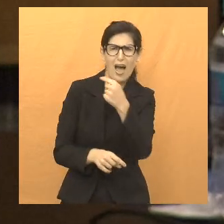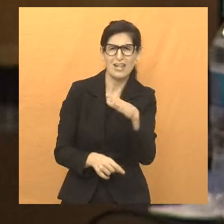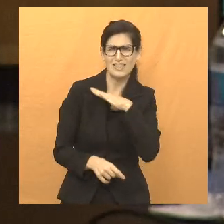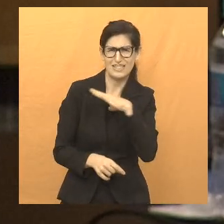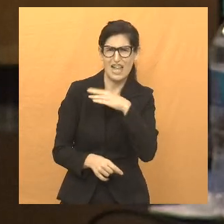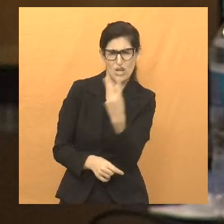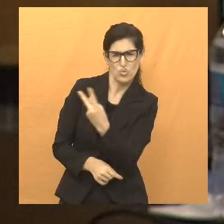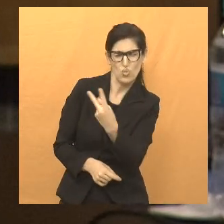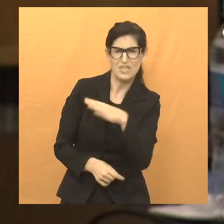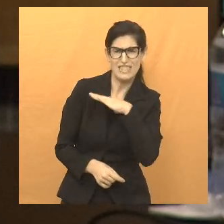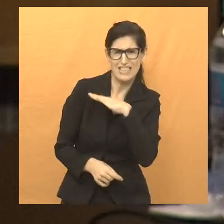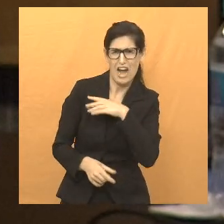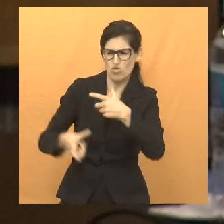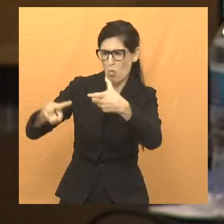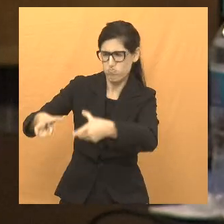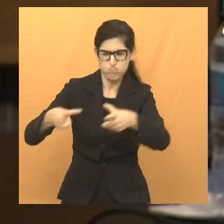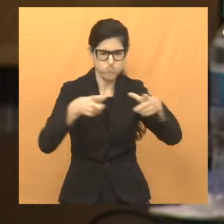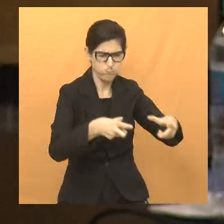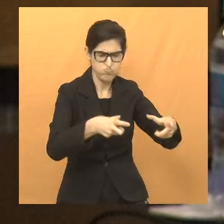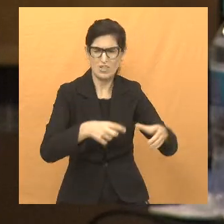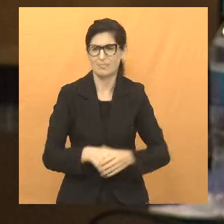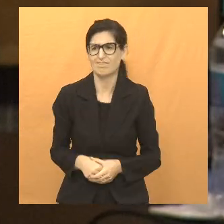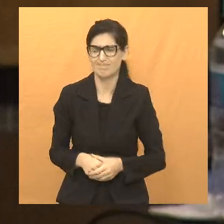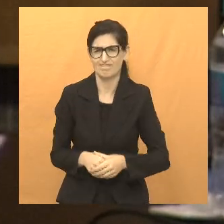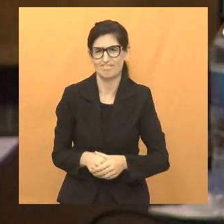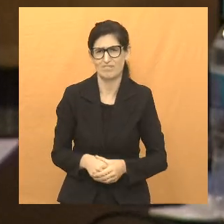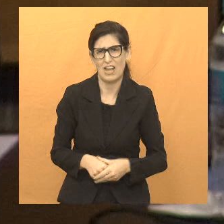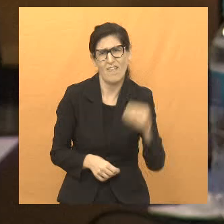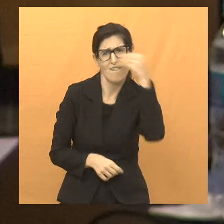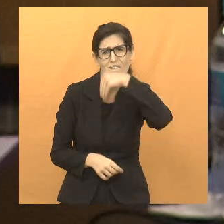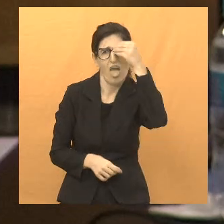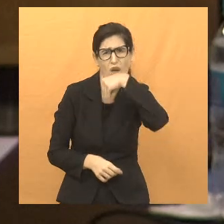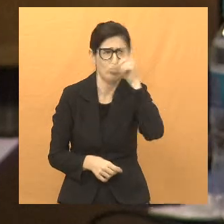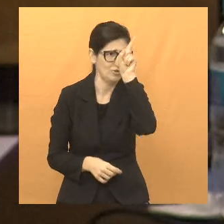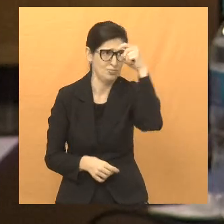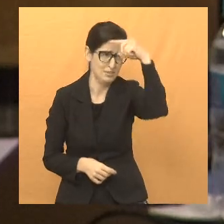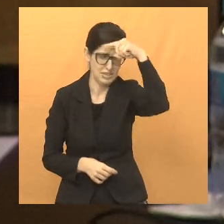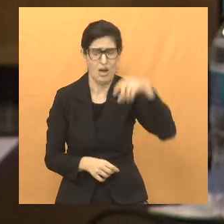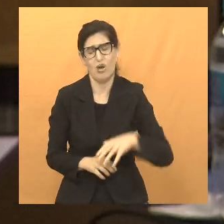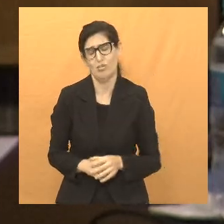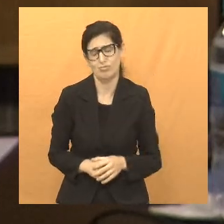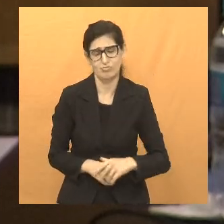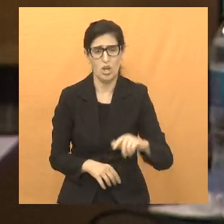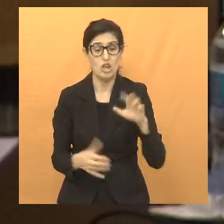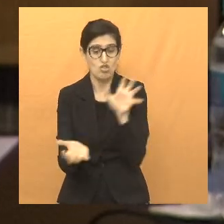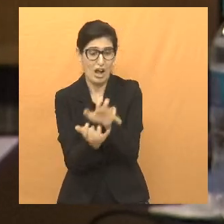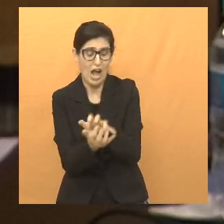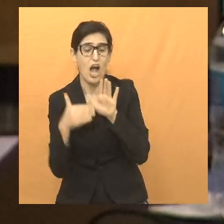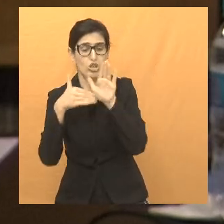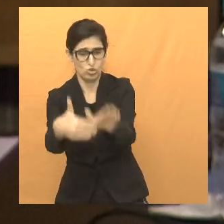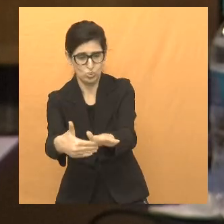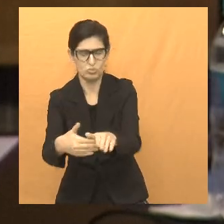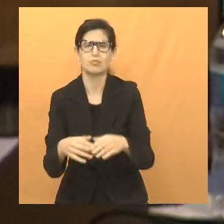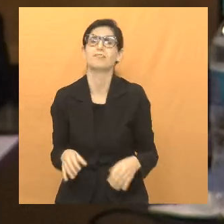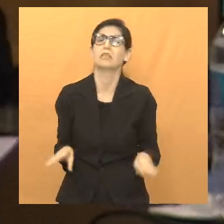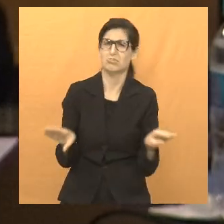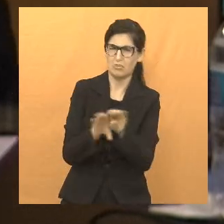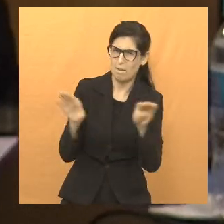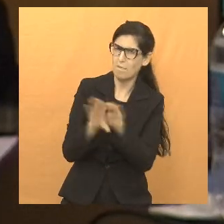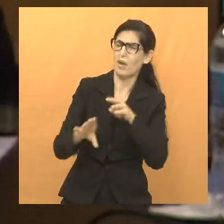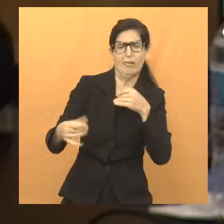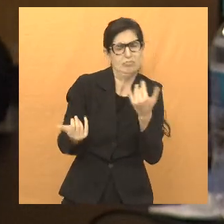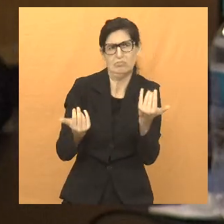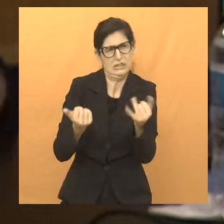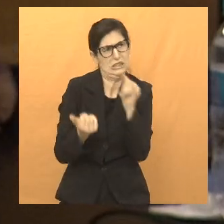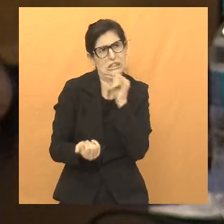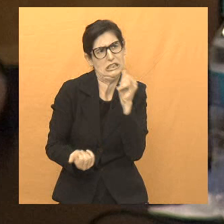de maior complexidade, então nós trabalhamos de forma solidária, assim como São José dos Campos